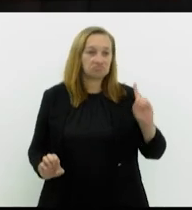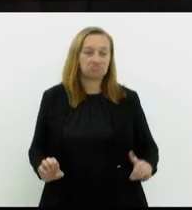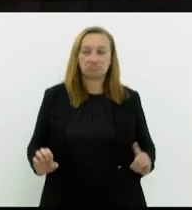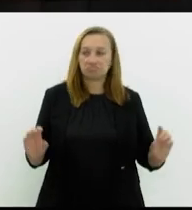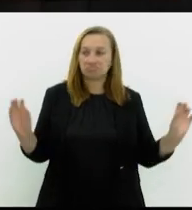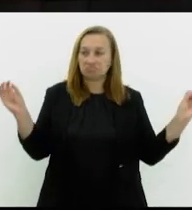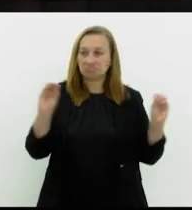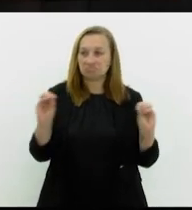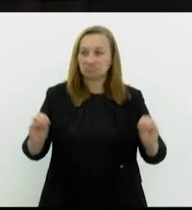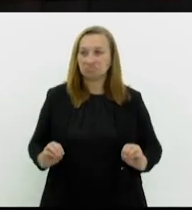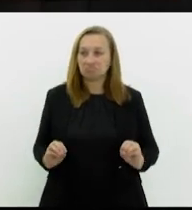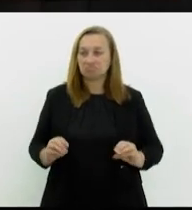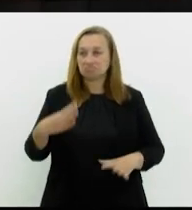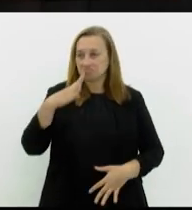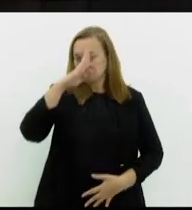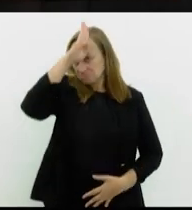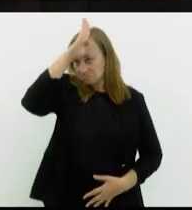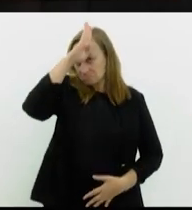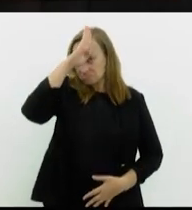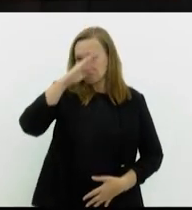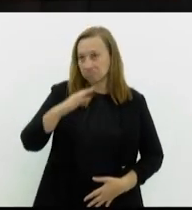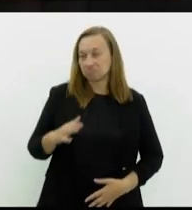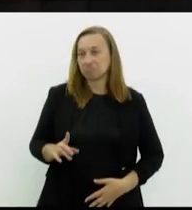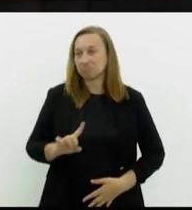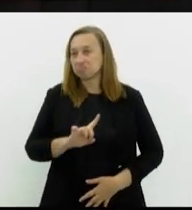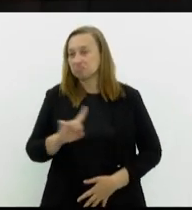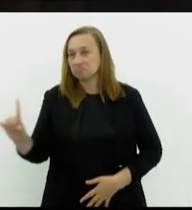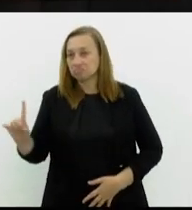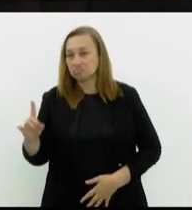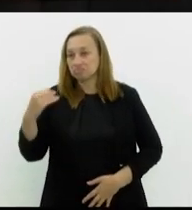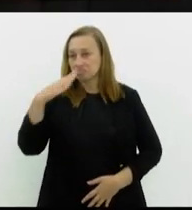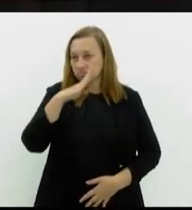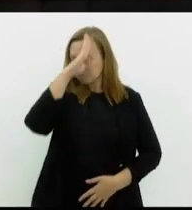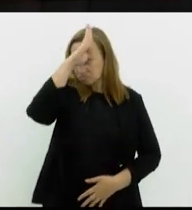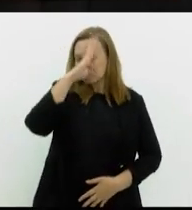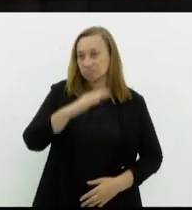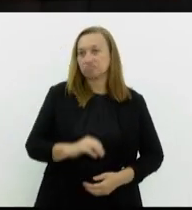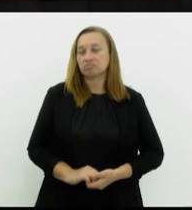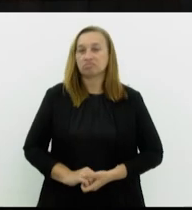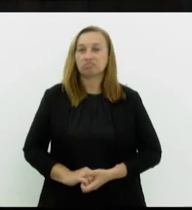de bolsonaristas e não bolsonaristas.